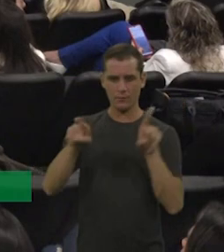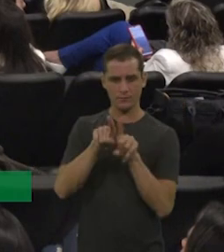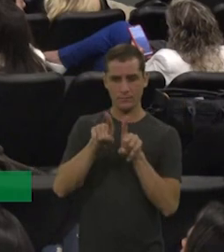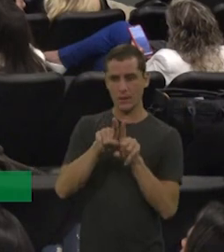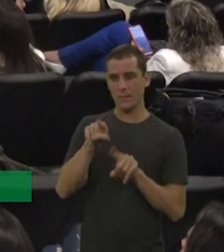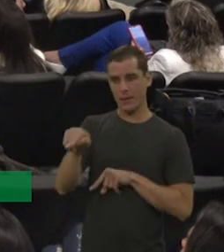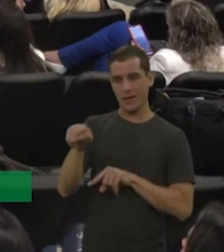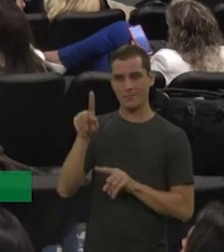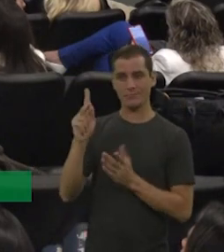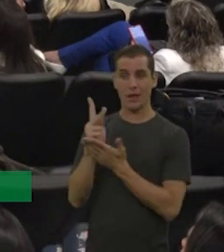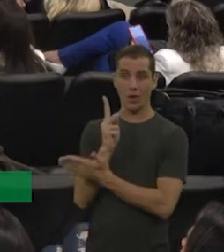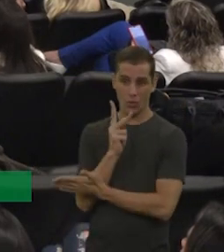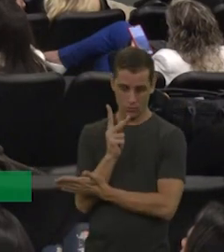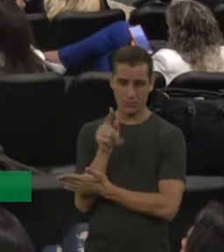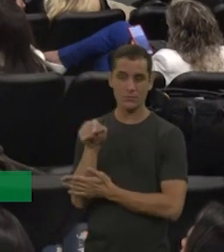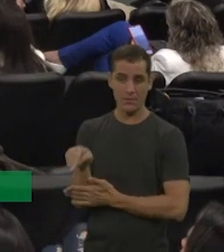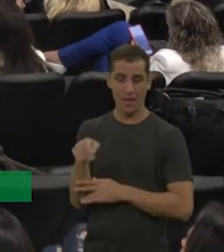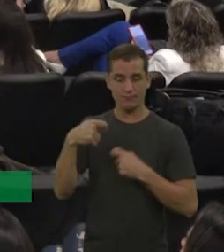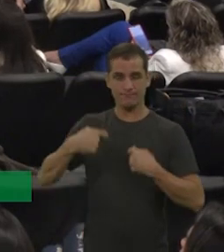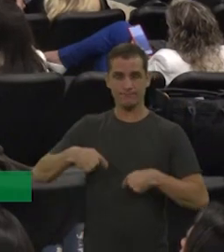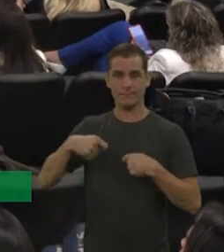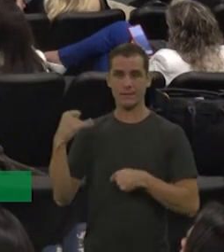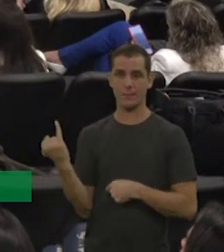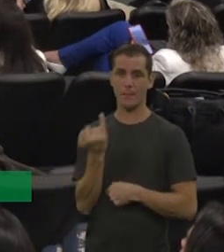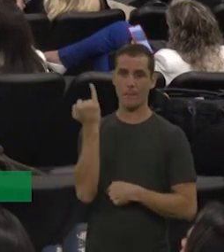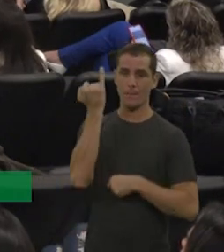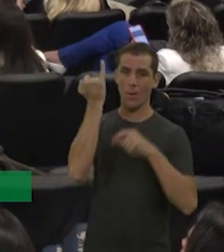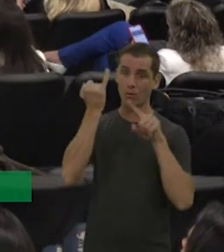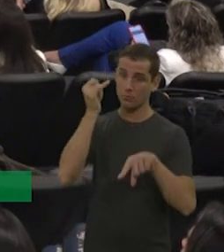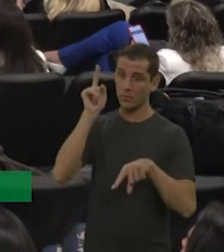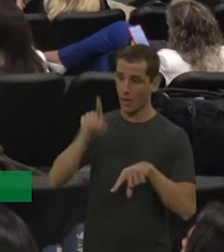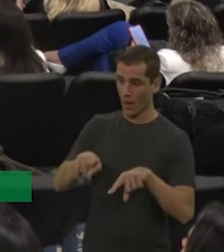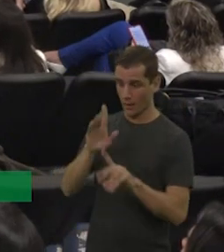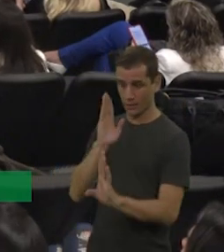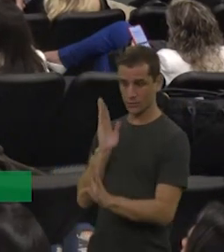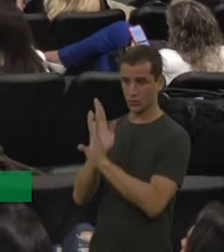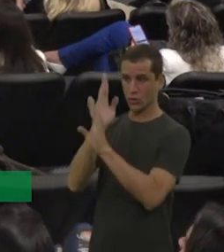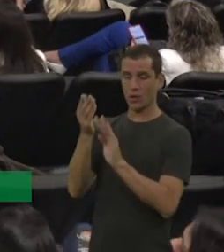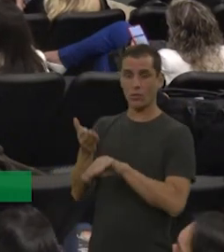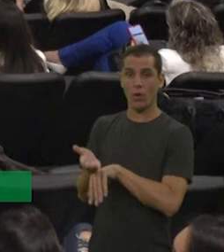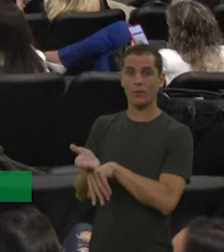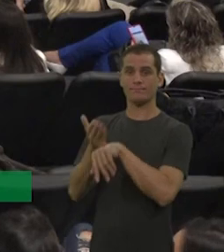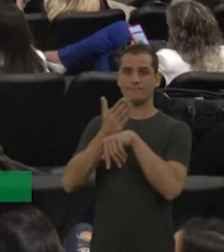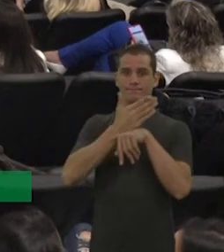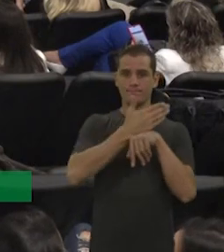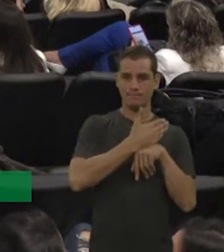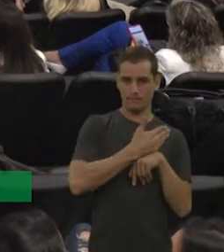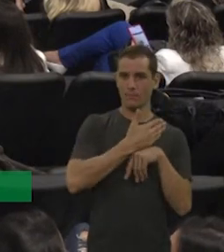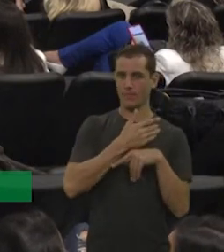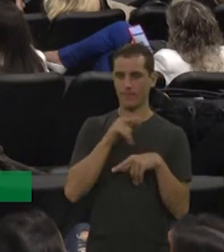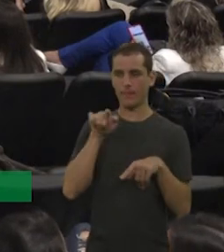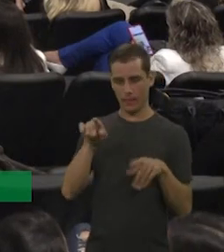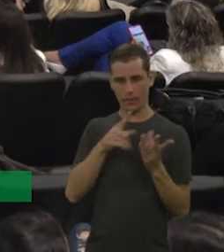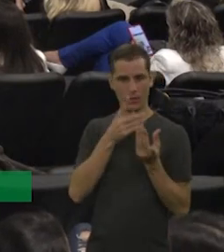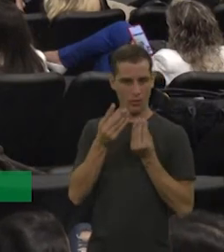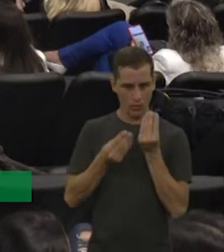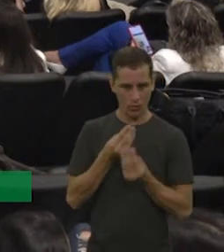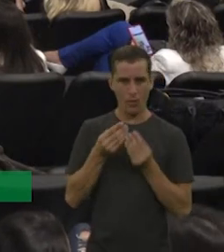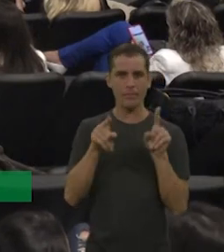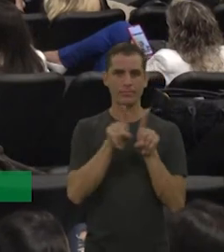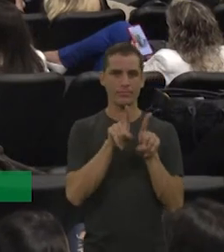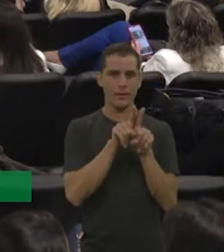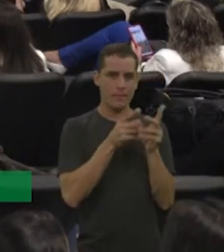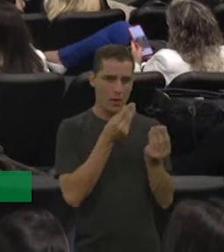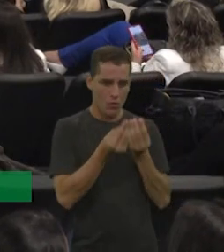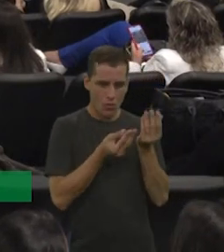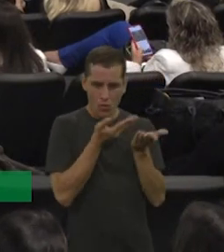Tá? Então, é fundamental tentar fazer o diagnóstico e a instituição dos